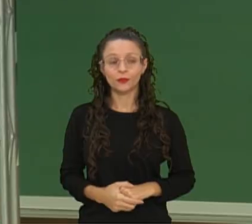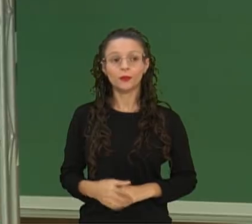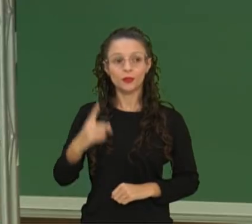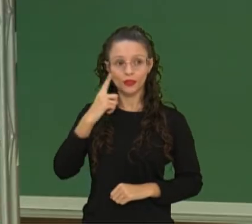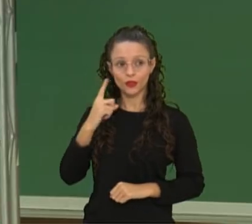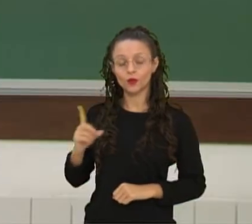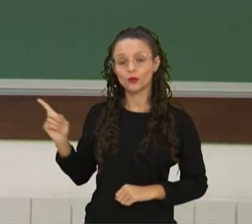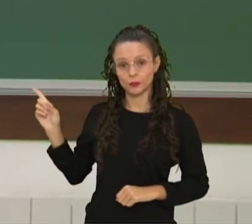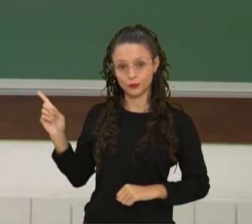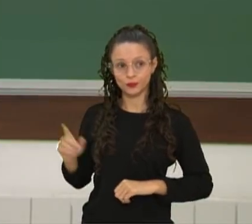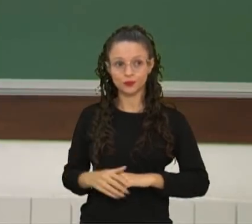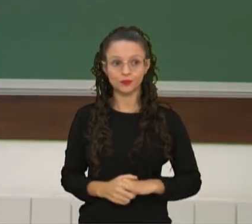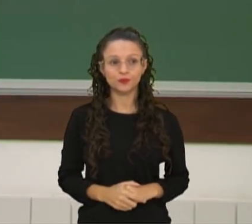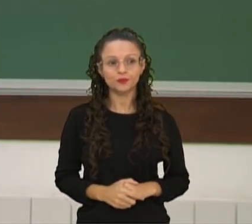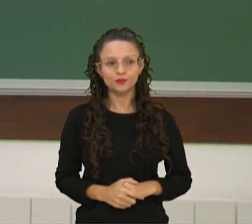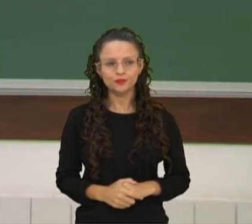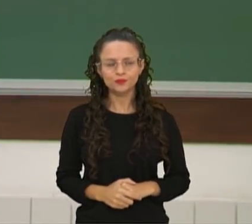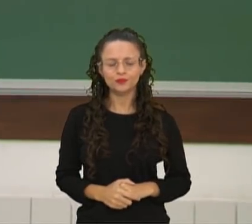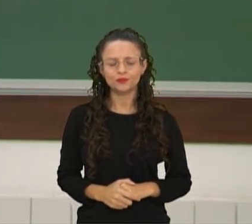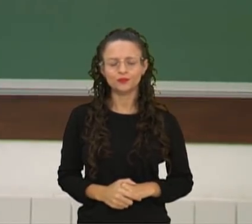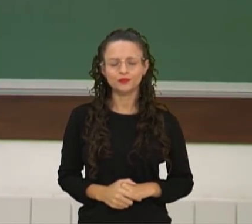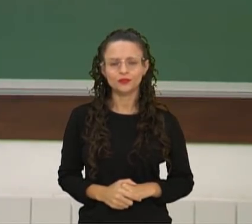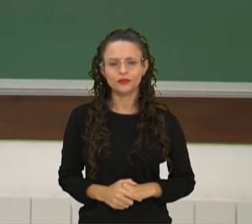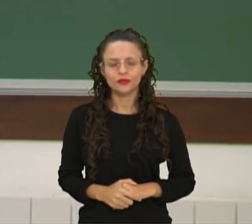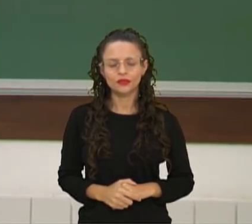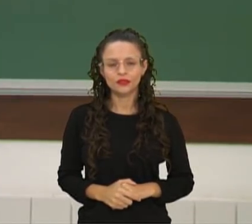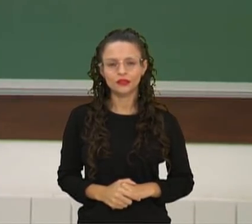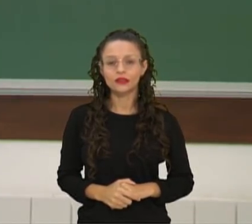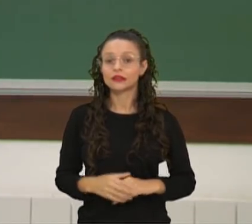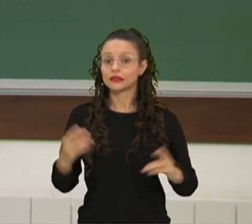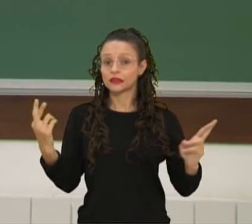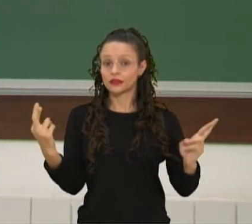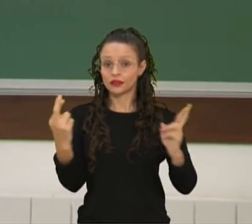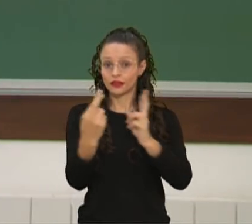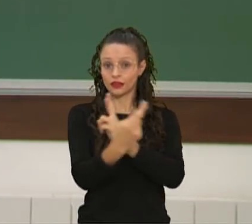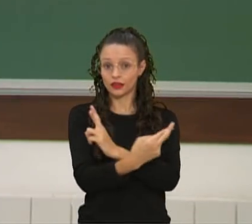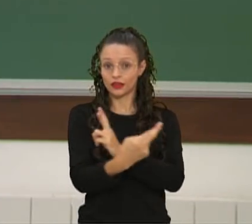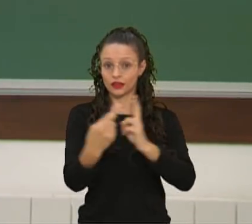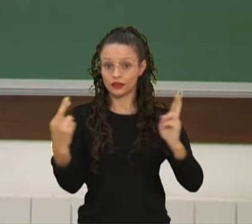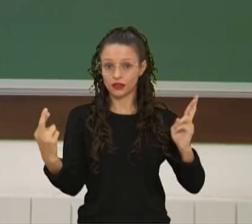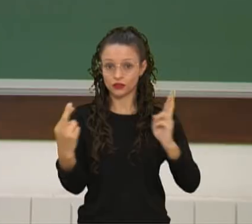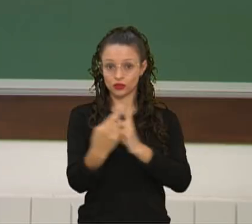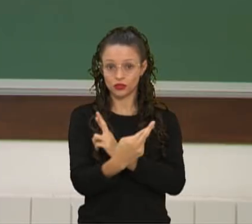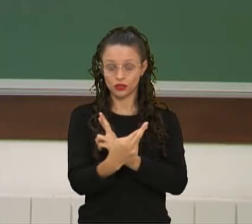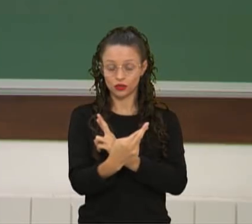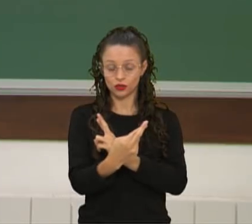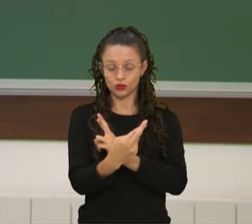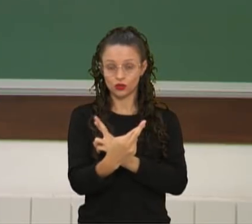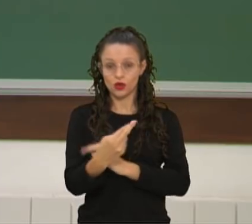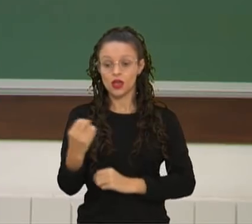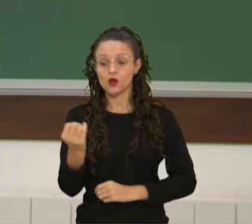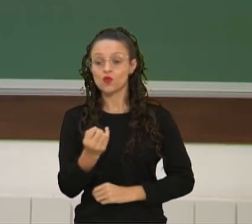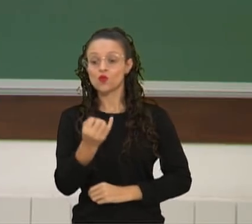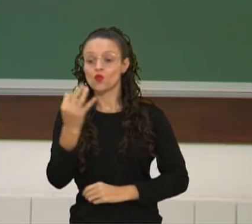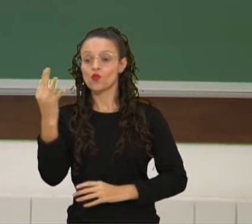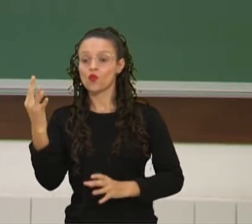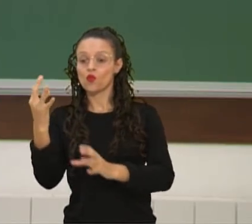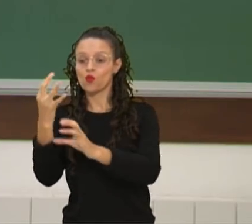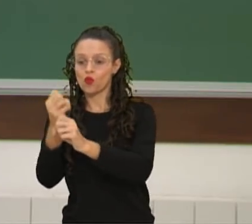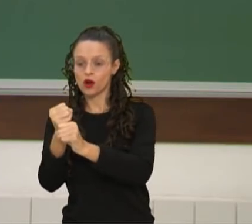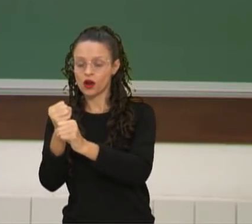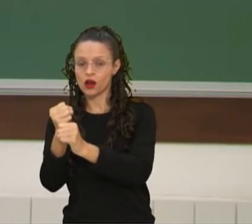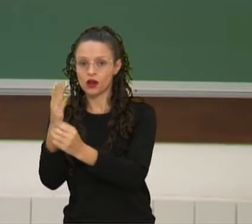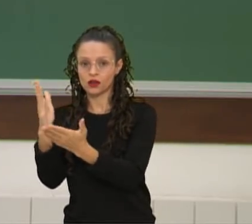Aqui a gente pode pensar no seguinte, né? Aqui eu estou relacionando duas coisas. A quantidade de livros